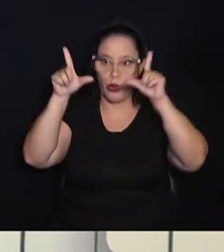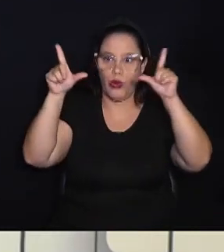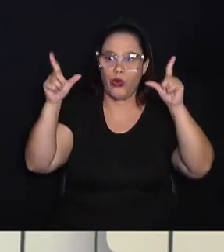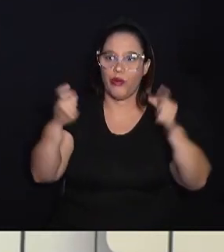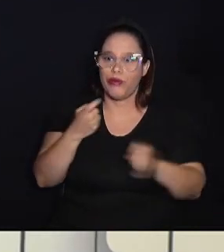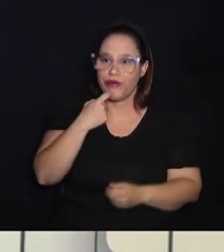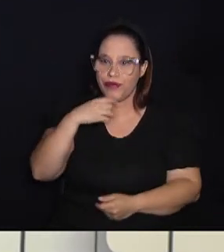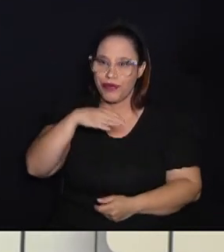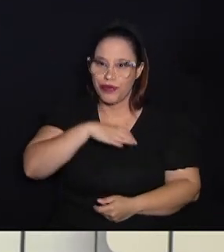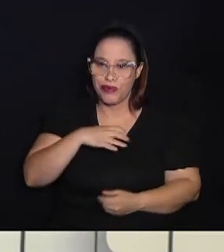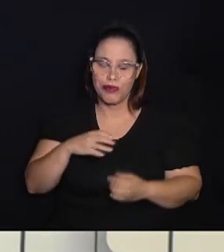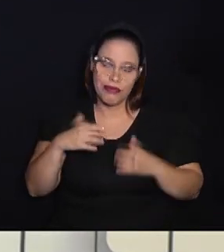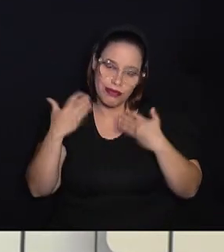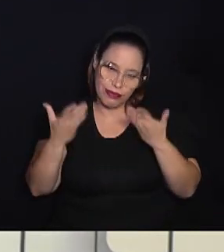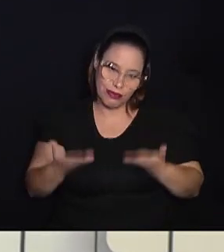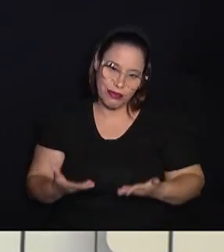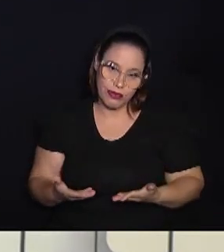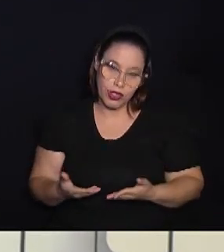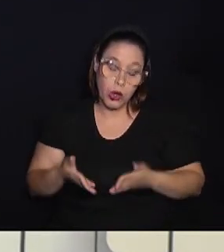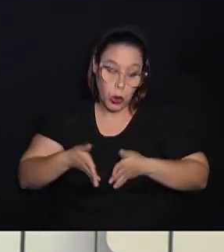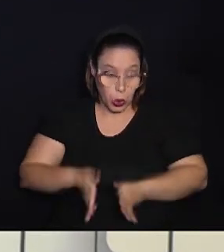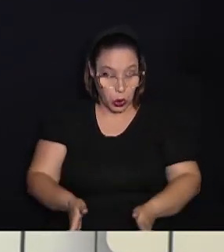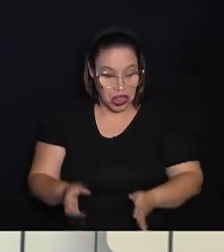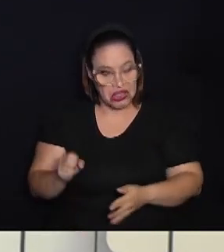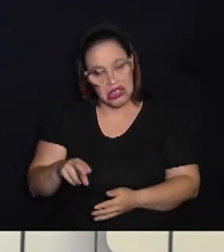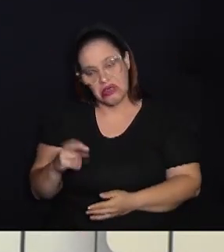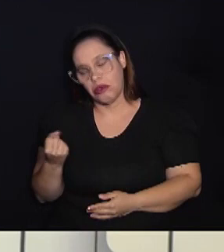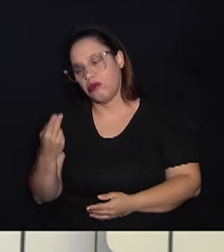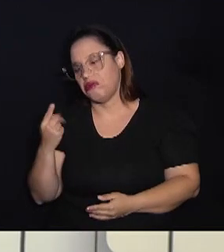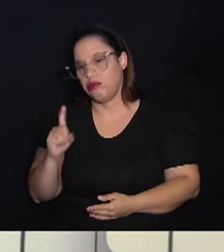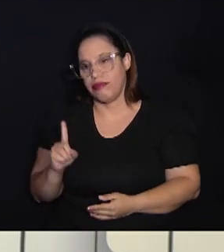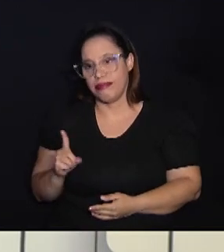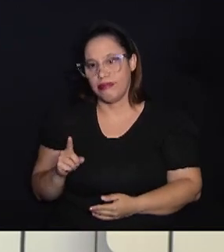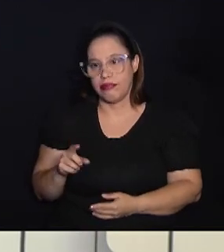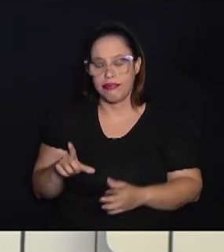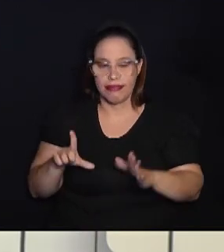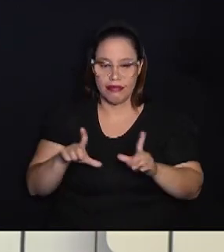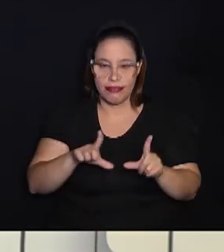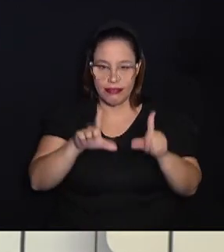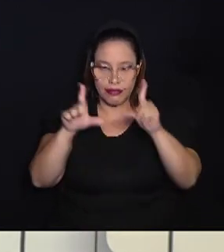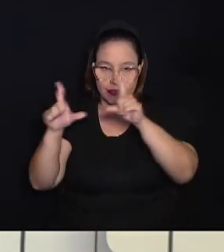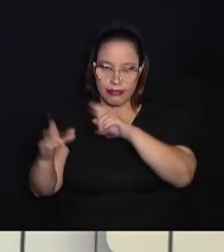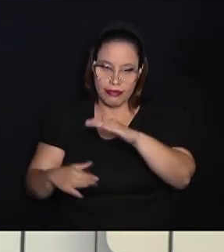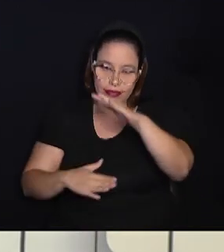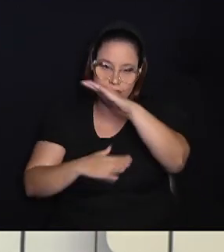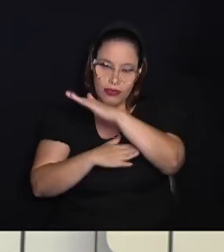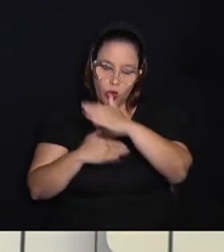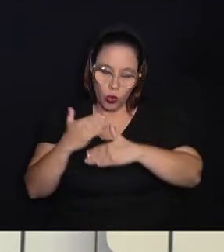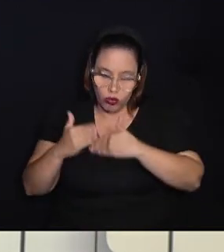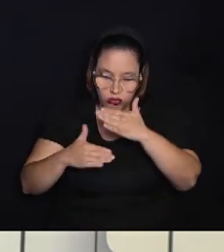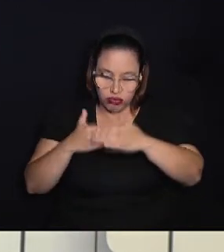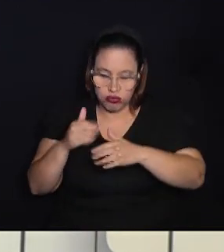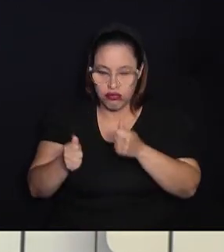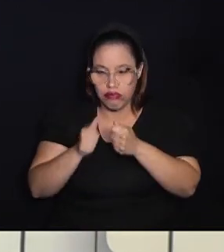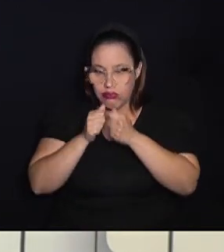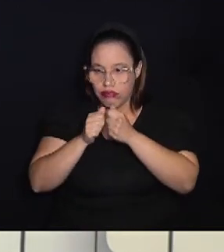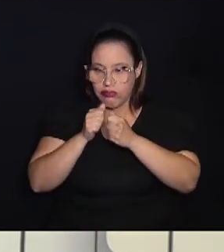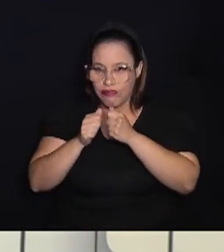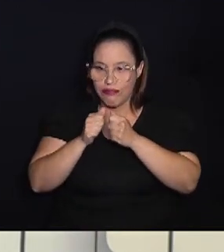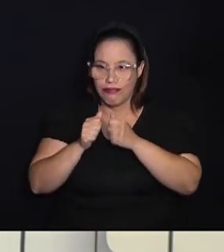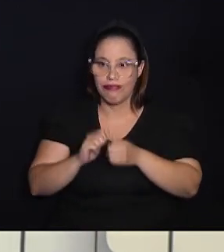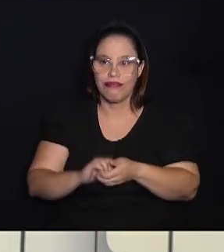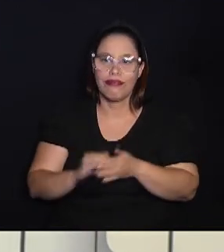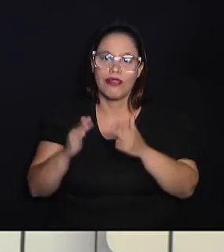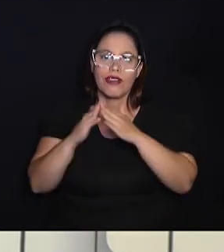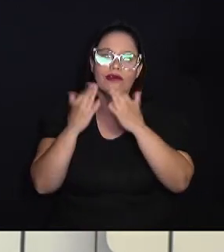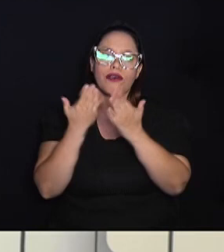os campineiros, nascidos aqui ou não, a TV Câmara Campinas preparou uma série de reportagens sobre as